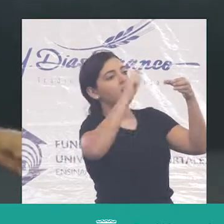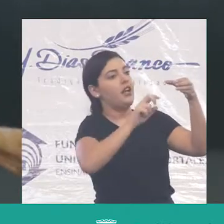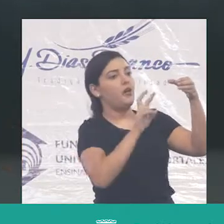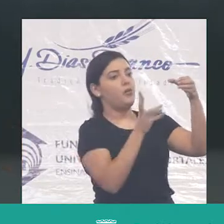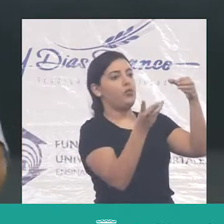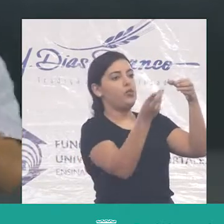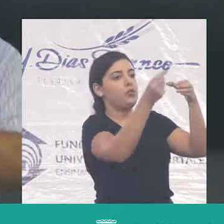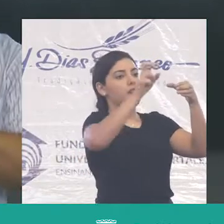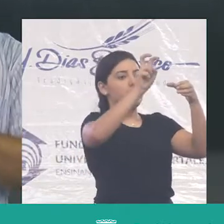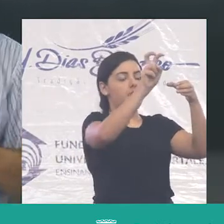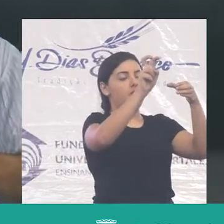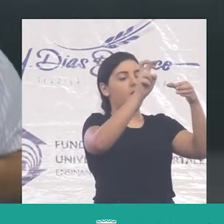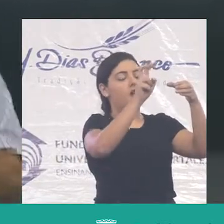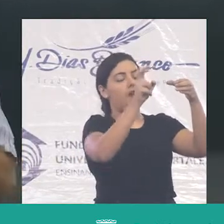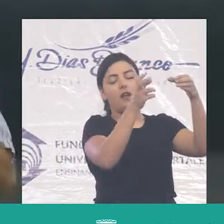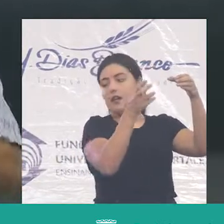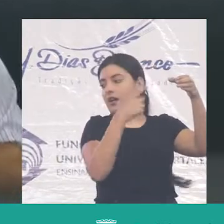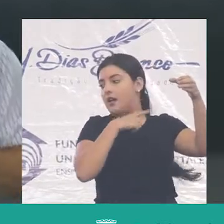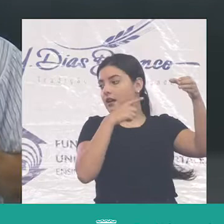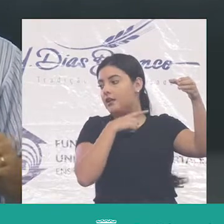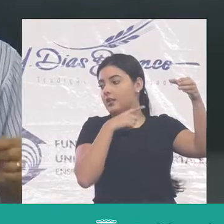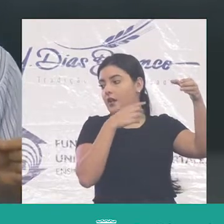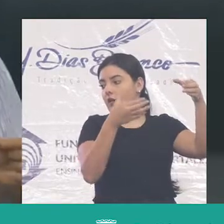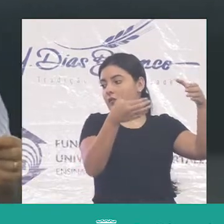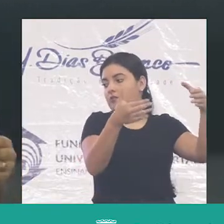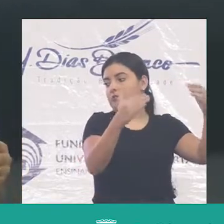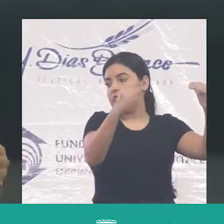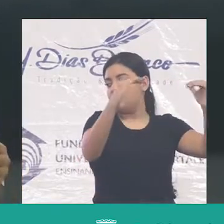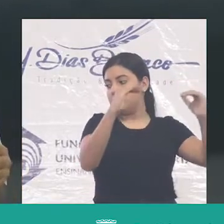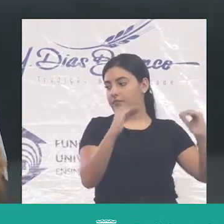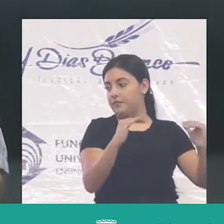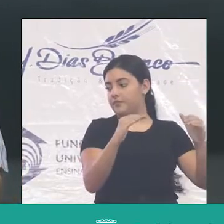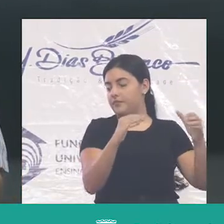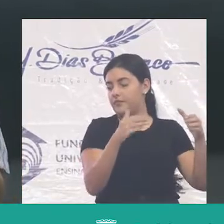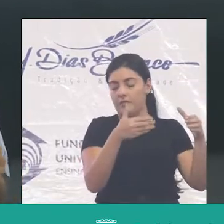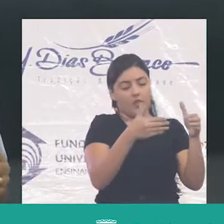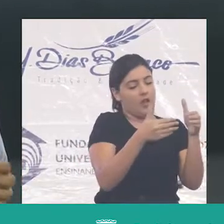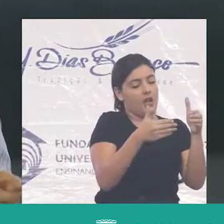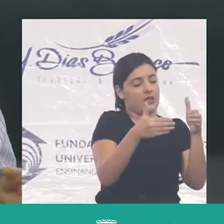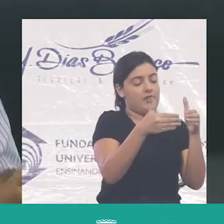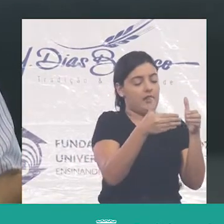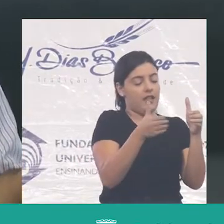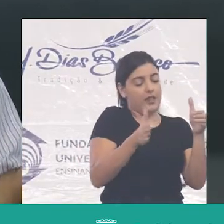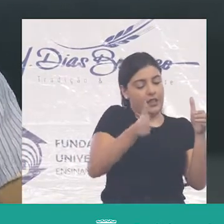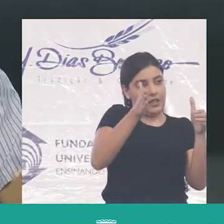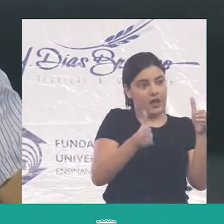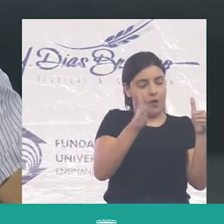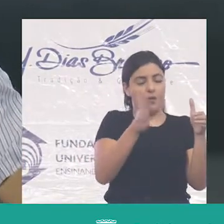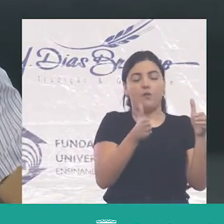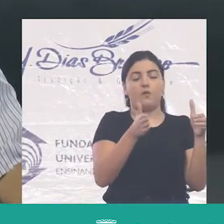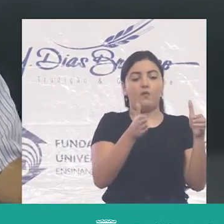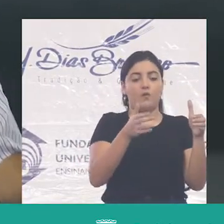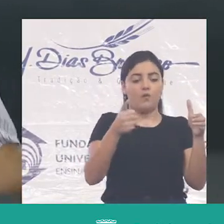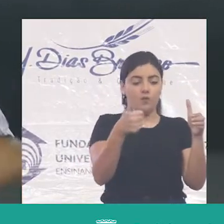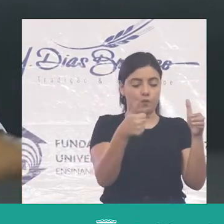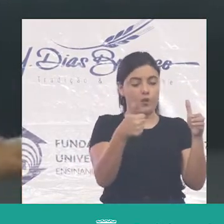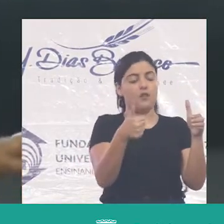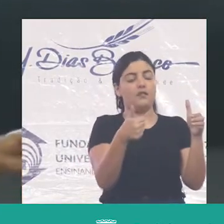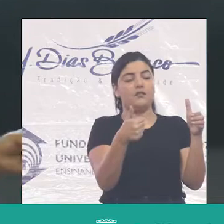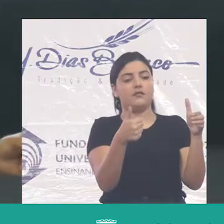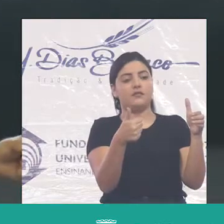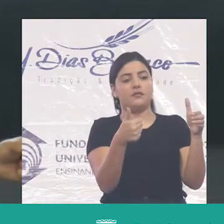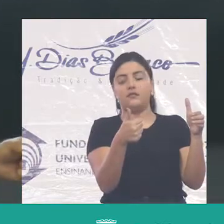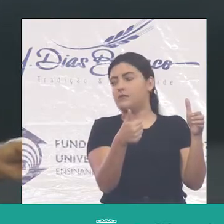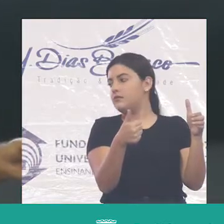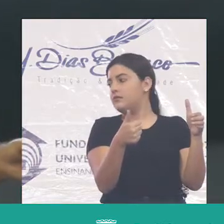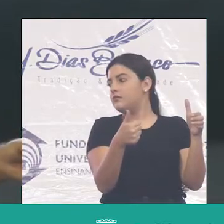Na segunda camada eu fui devagarzinho, eu fui olhando assim, ó. Na lateral tem quantas? 2 na frente,